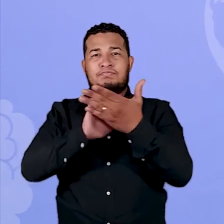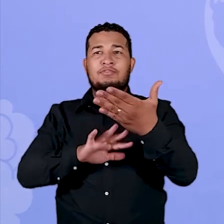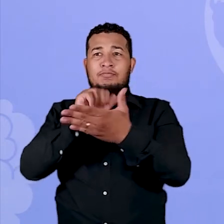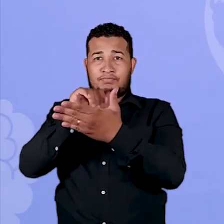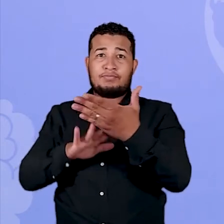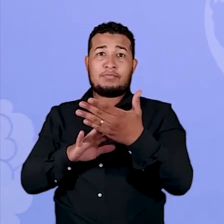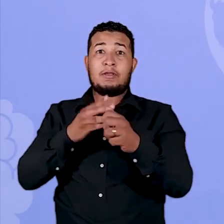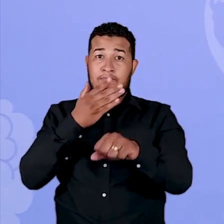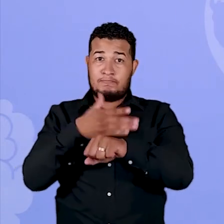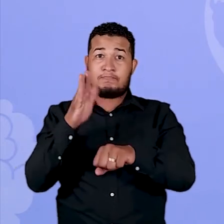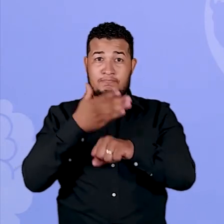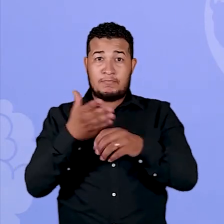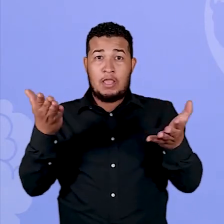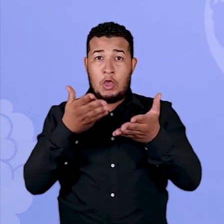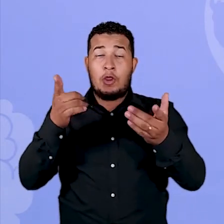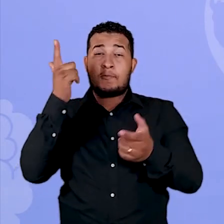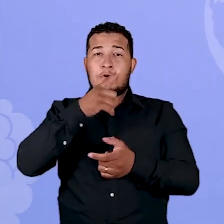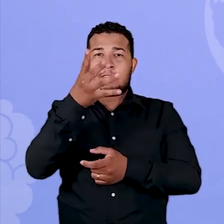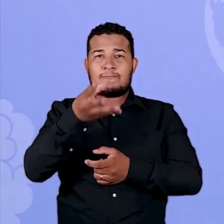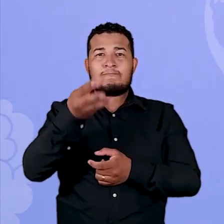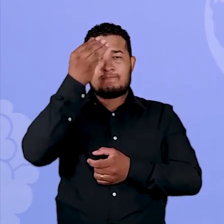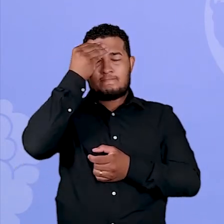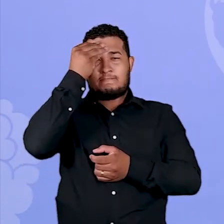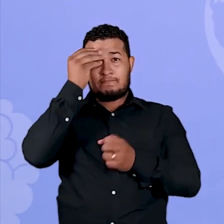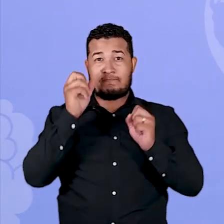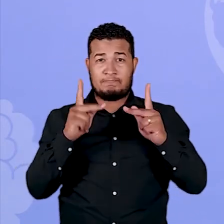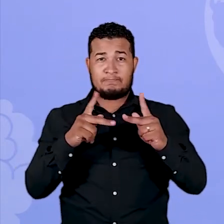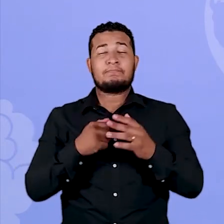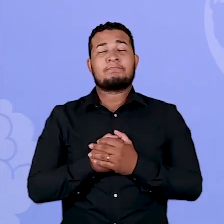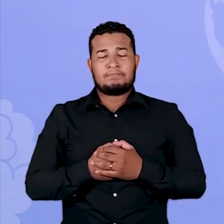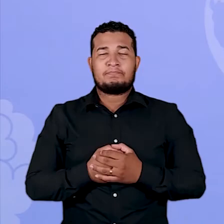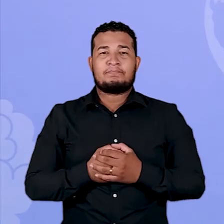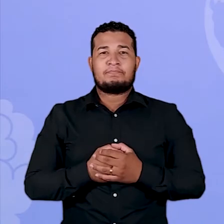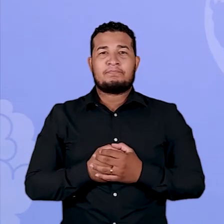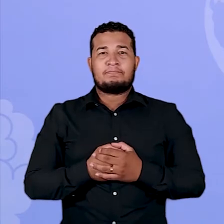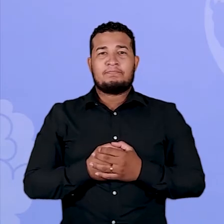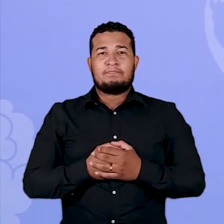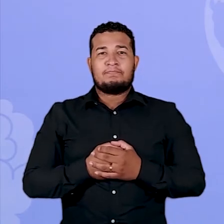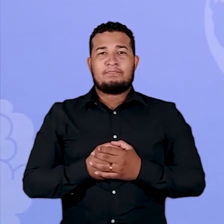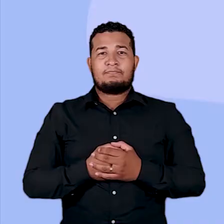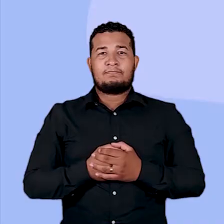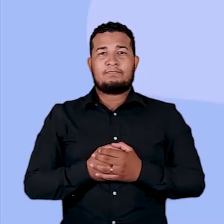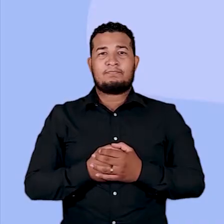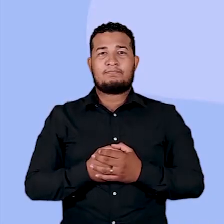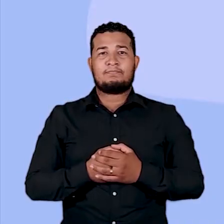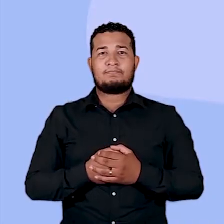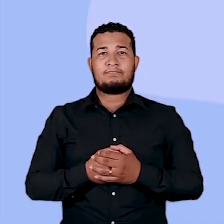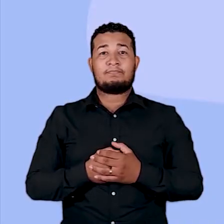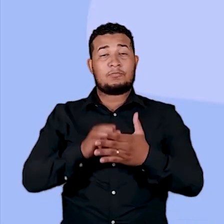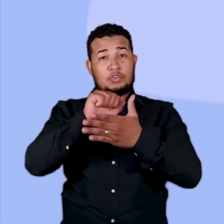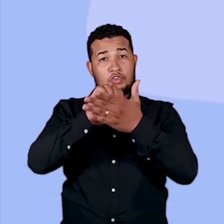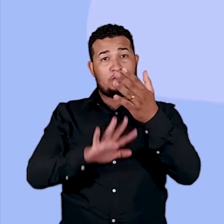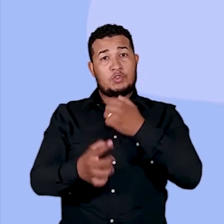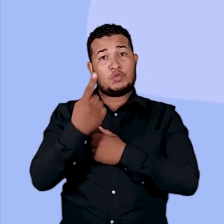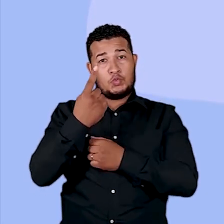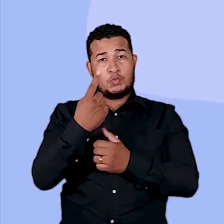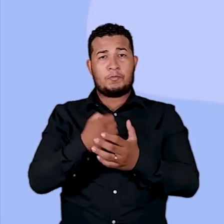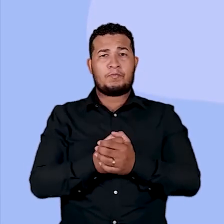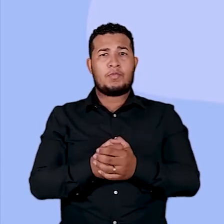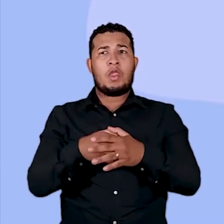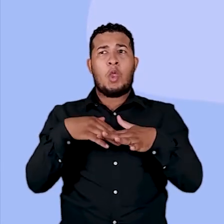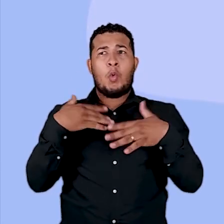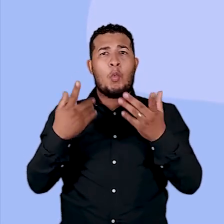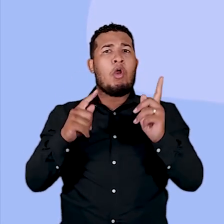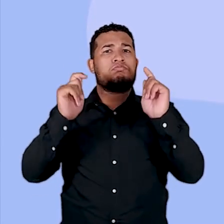esse exercício e a gente vai praticar agora para fixar melhor essas ideias. Beleza? Então vamos praticar um pouco. Se liga aí. Exercício